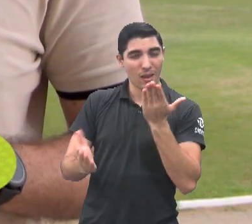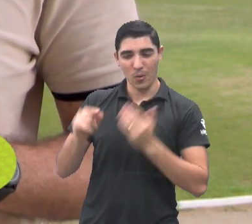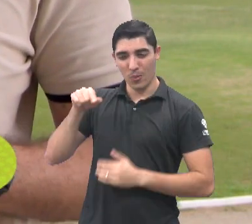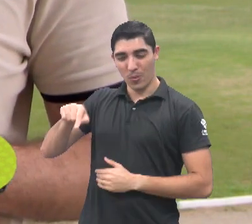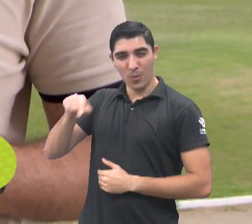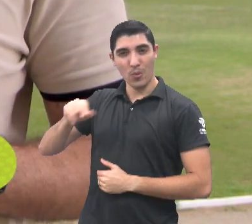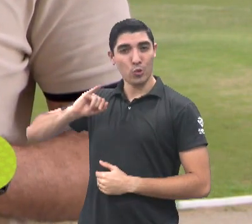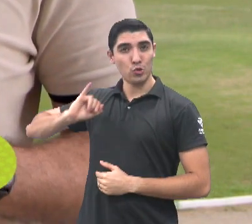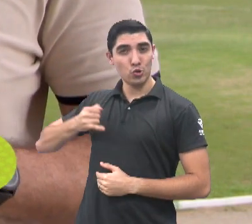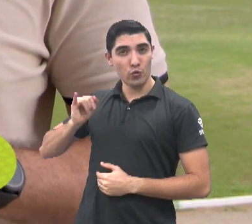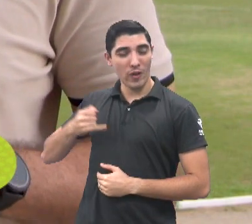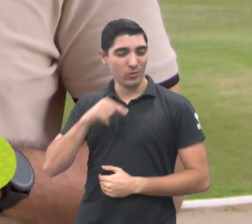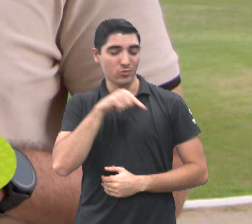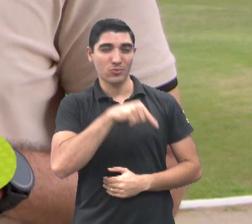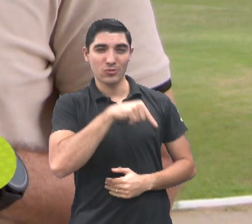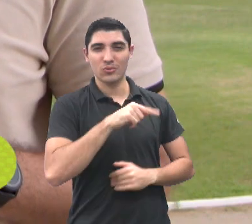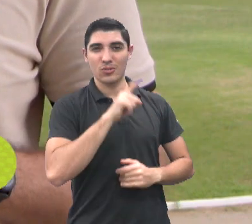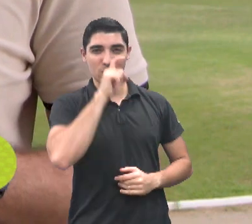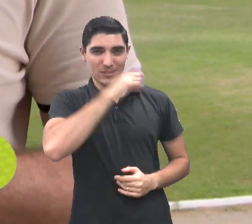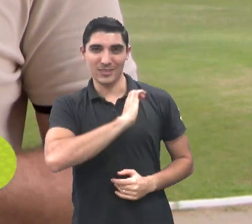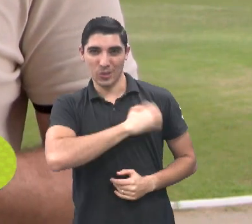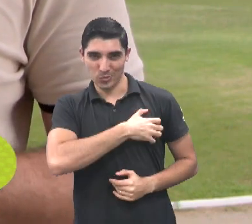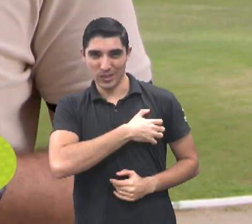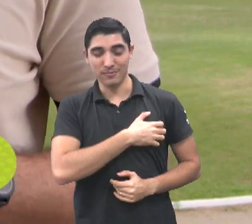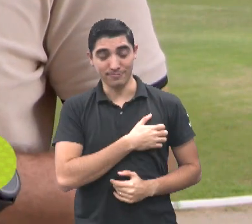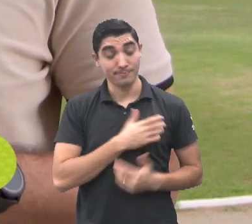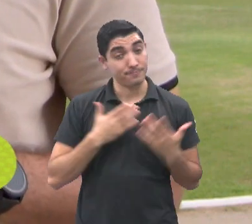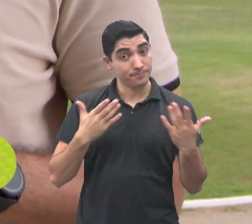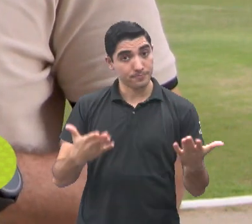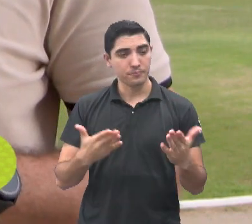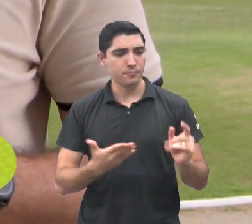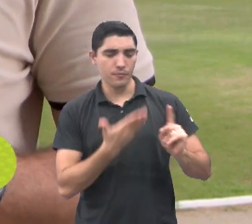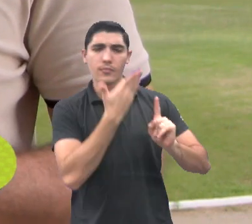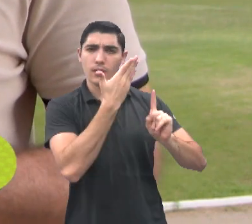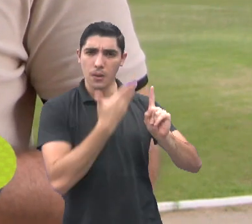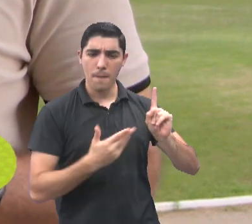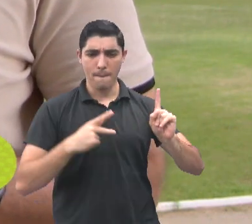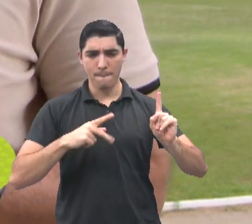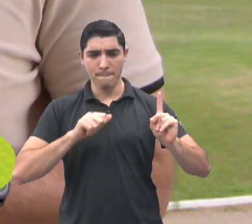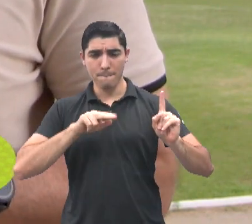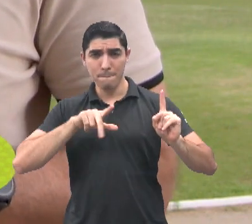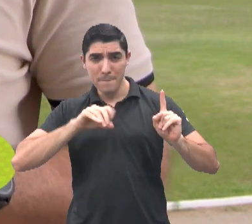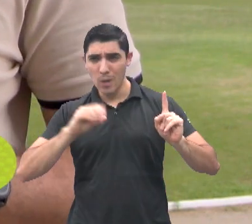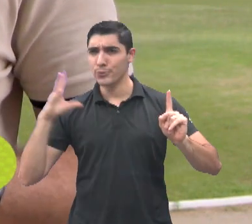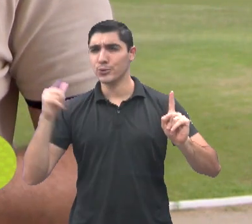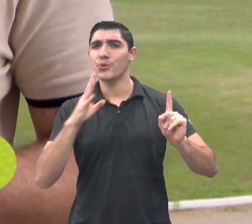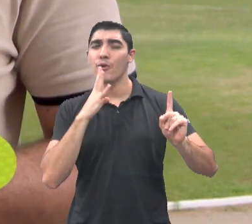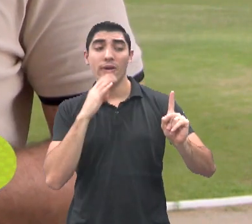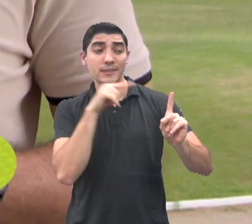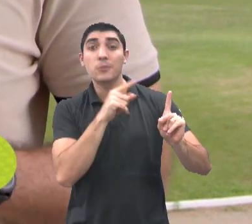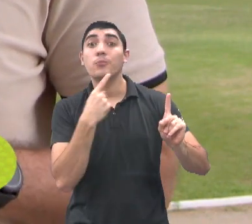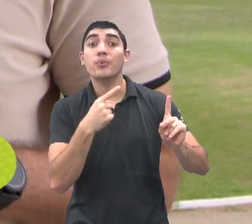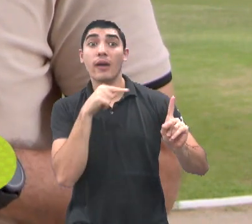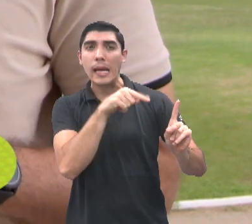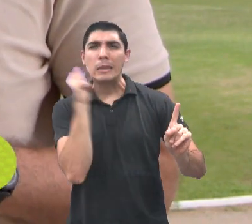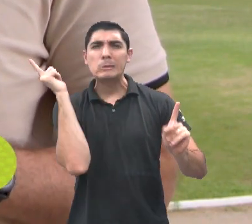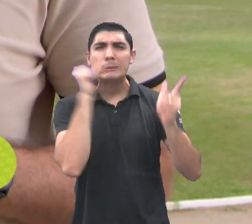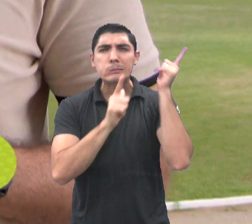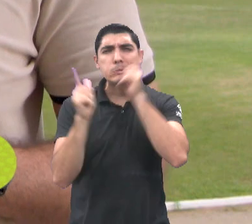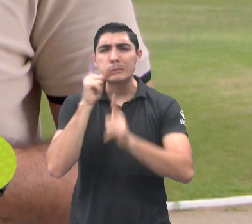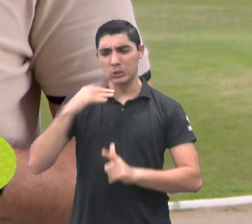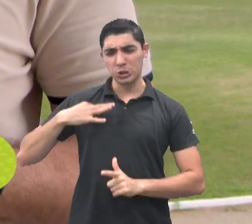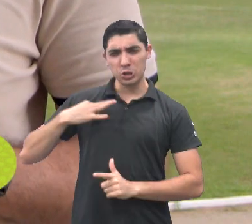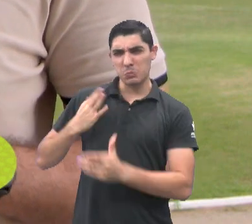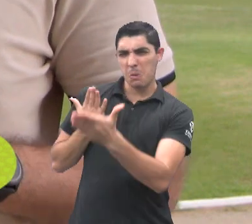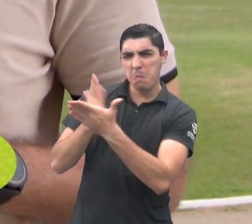Paulo, na Rua Javari. O técnico Paulo Roberto Santos, ele é conhecido como o rei dos acessos, porque já conseguiu